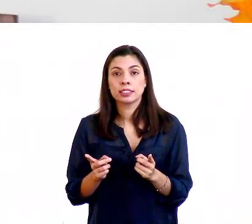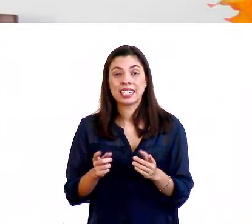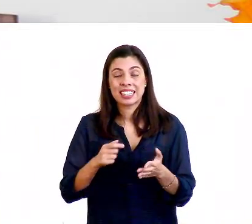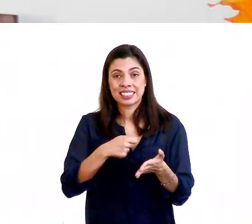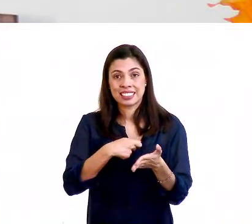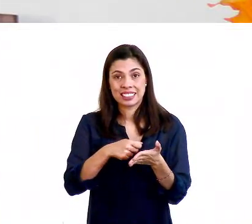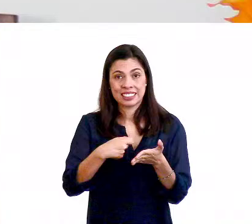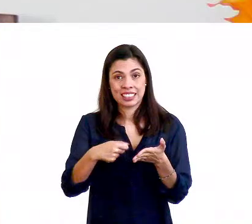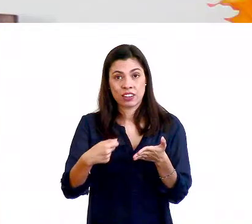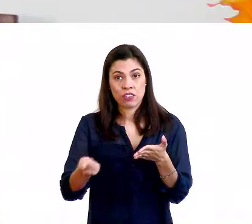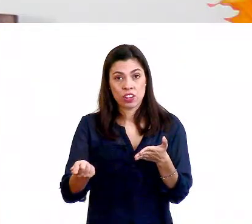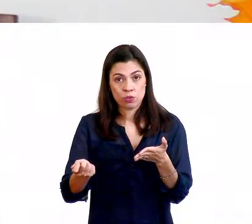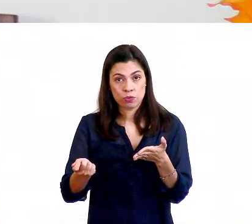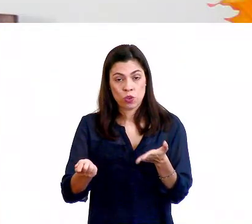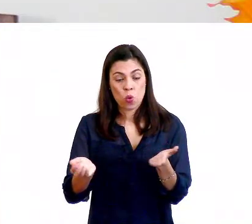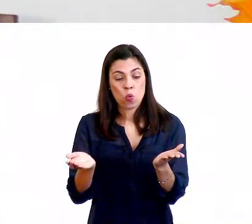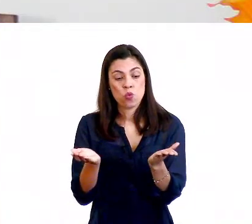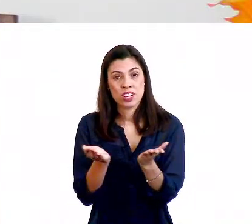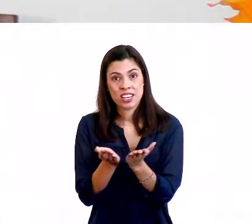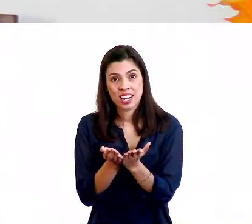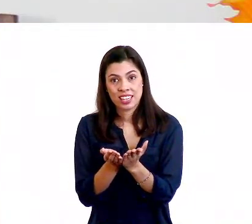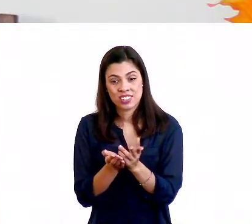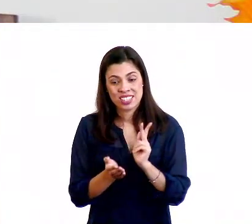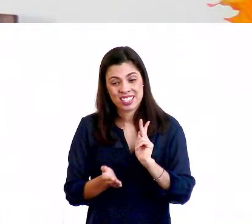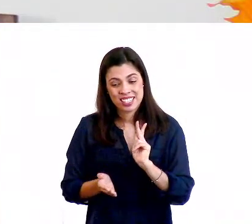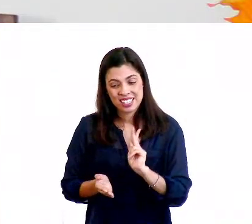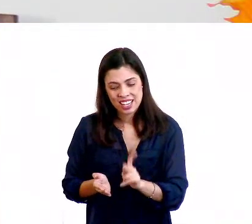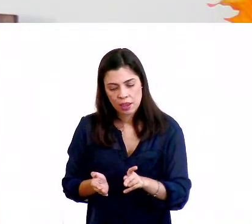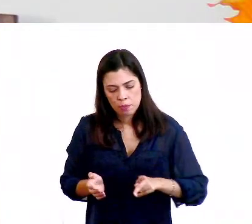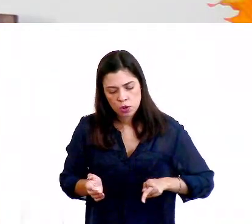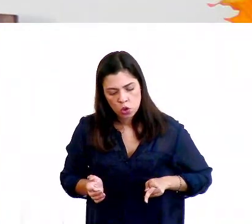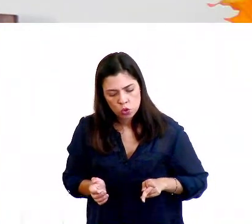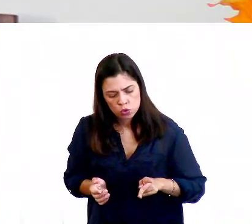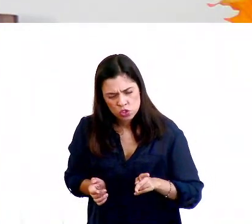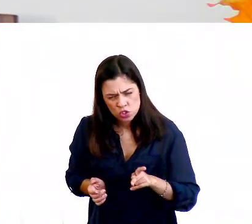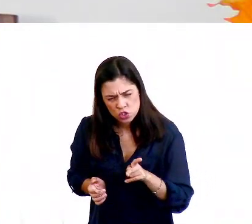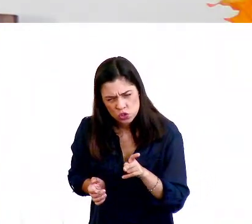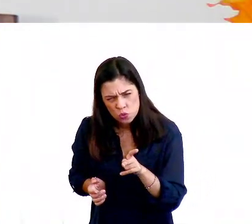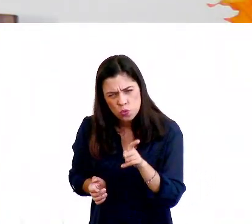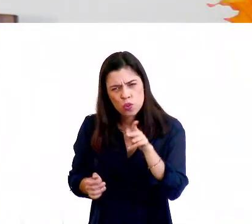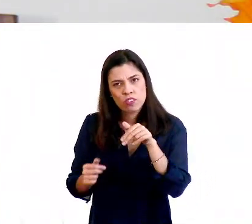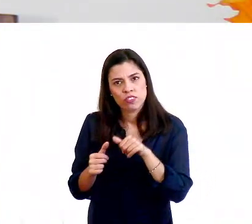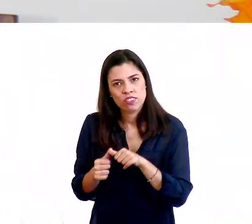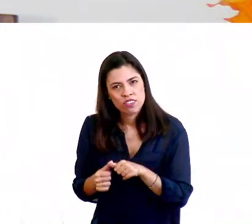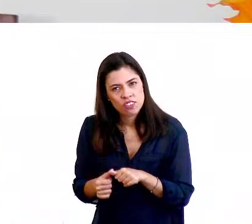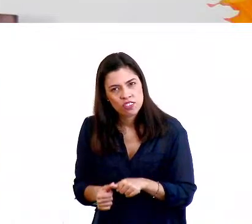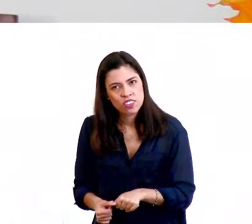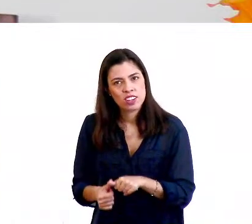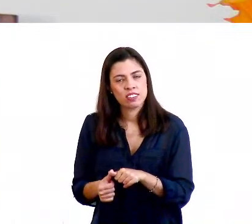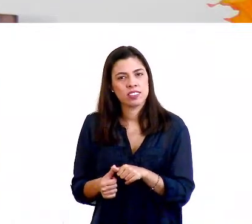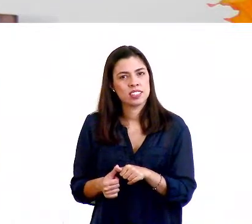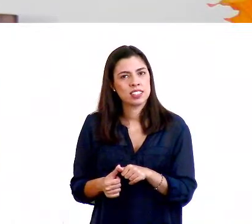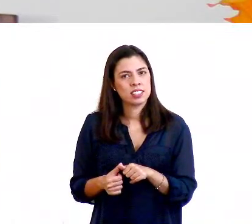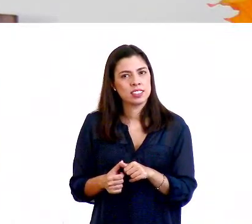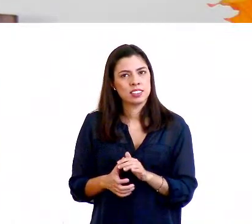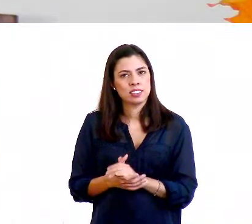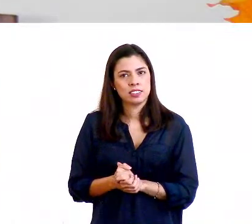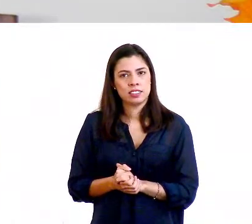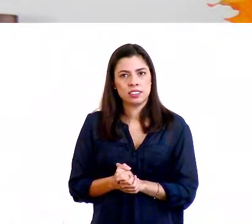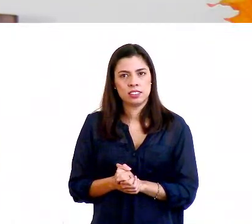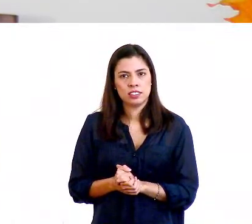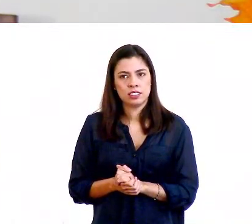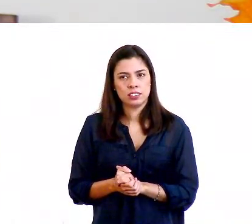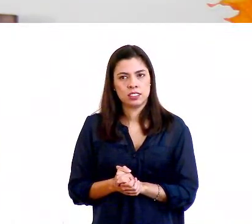colocar perseverança dos santos. Por quê? Porque jamais quiseram passar a impressão